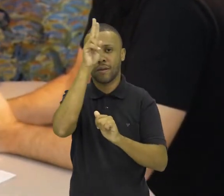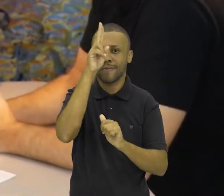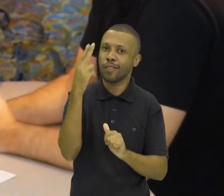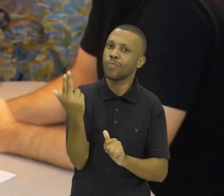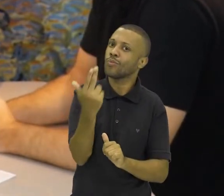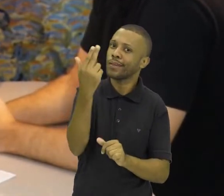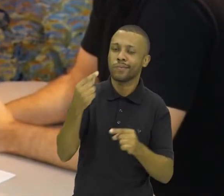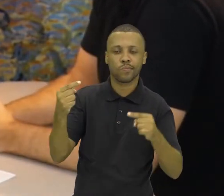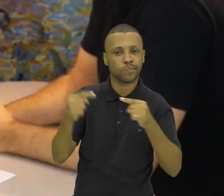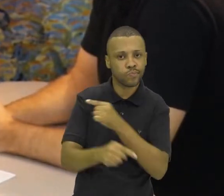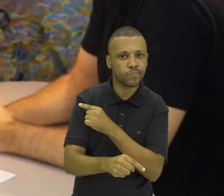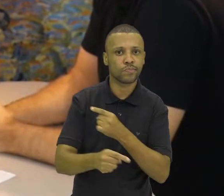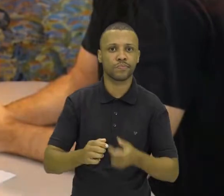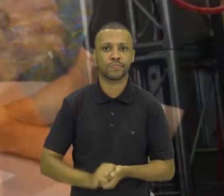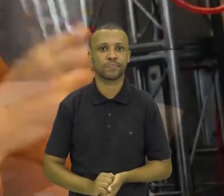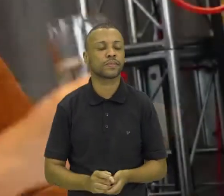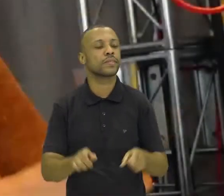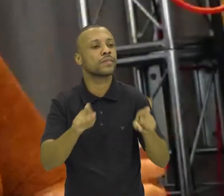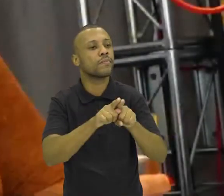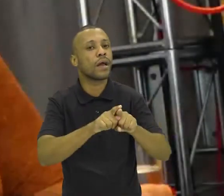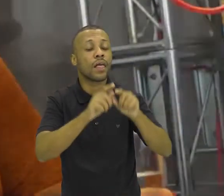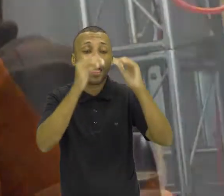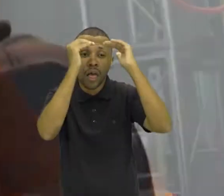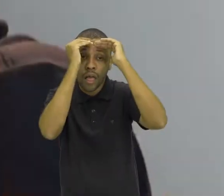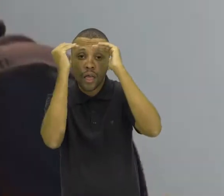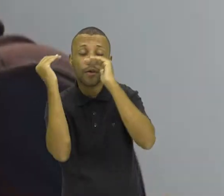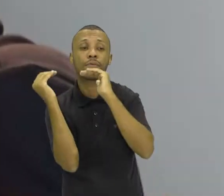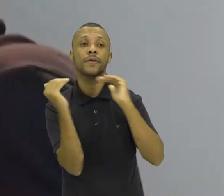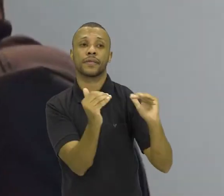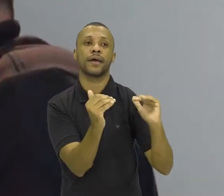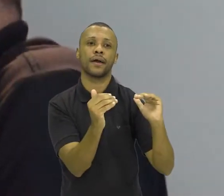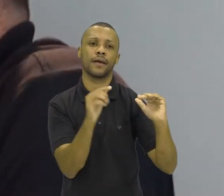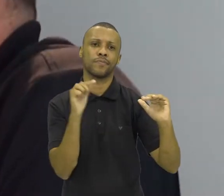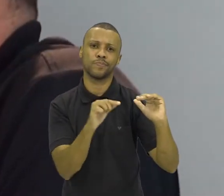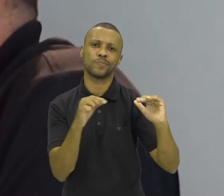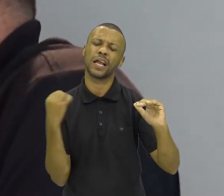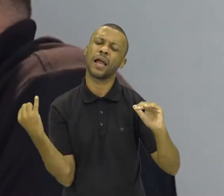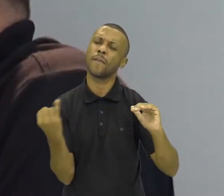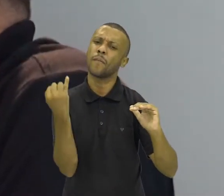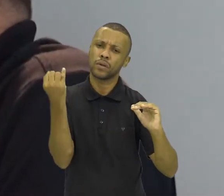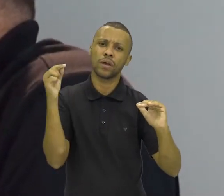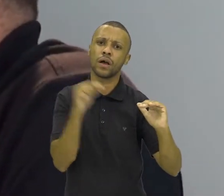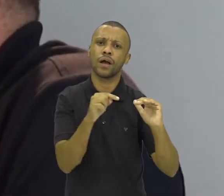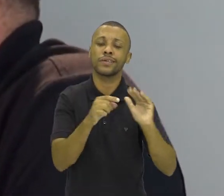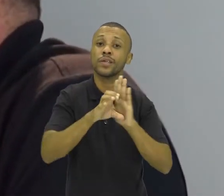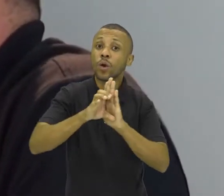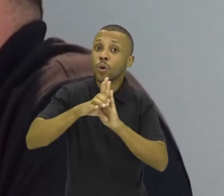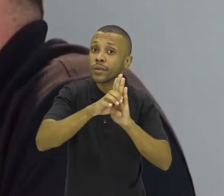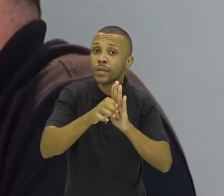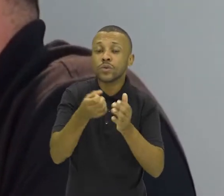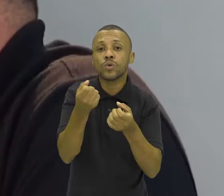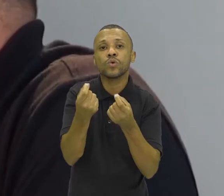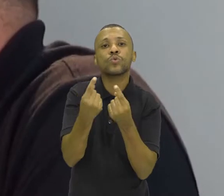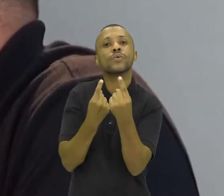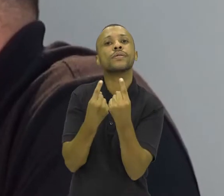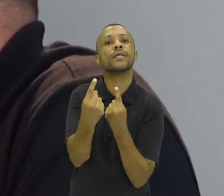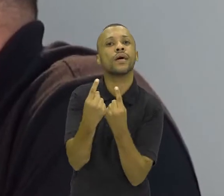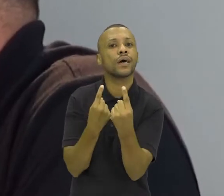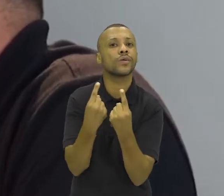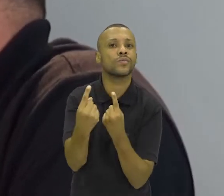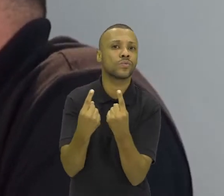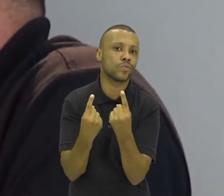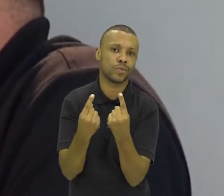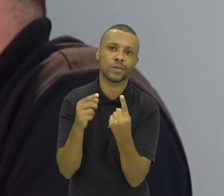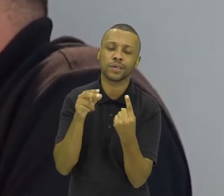bom resultado. as leis existem, né? Mas respeitar, como você está falando, já é uma outra história. Esse Sim. conceito de trânsito,